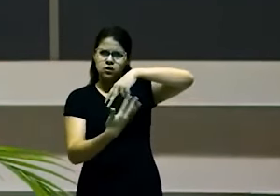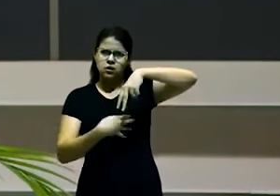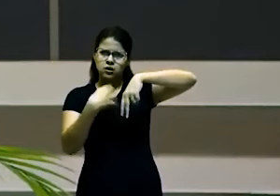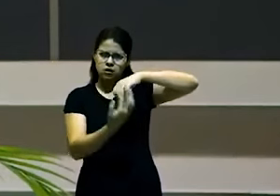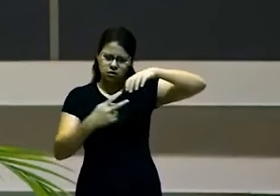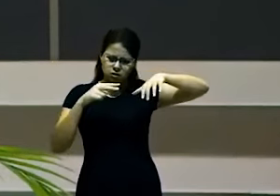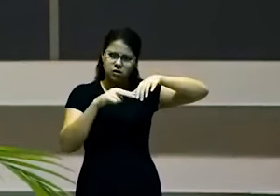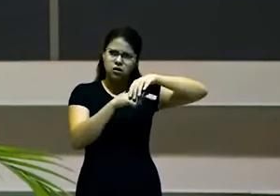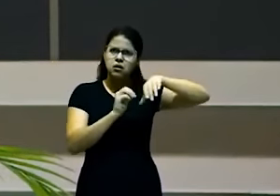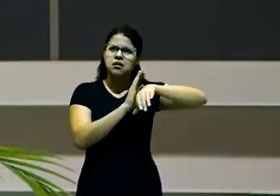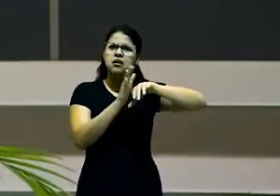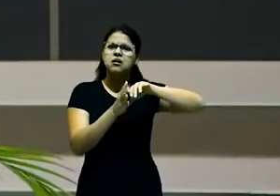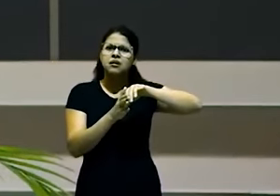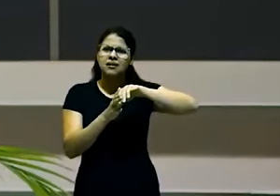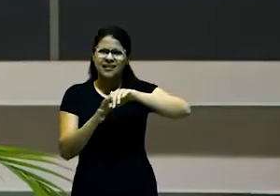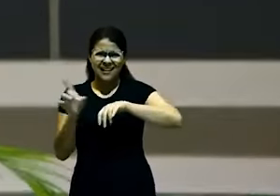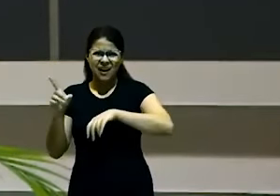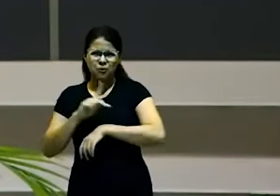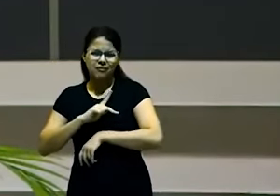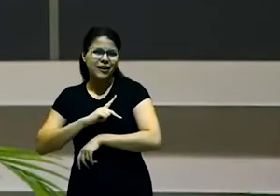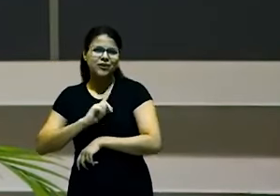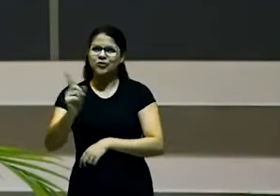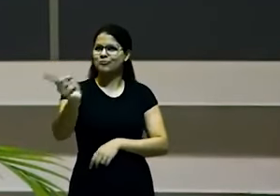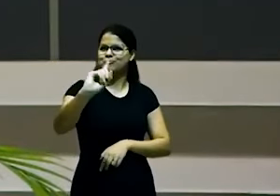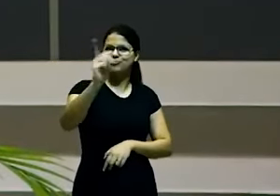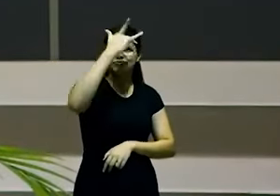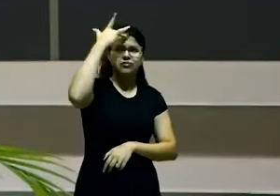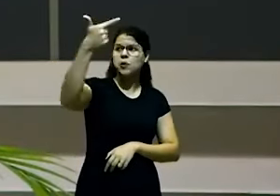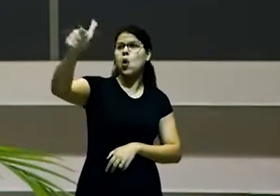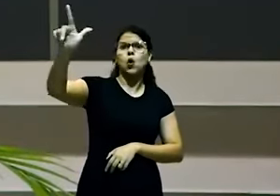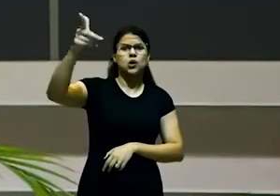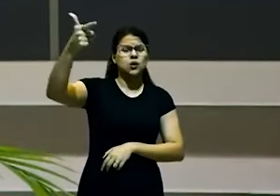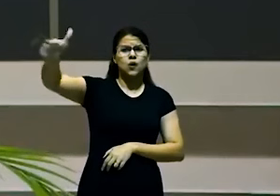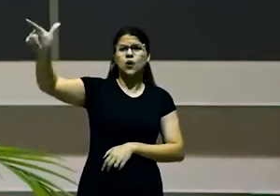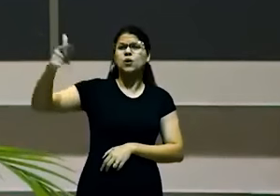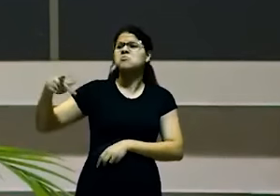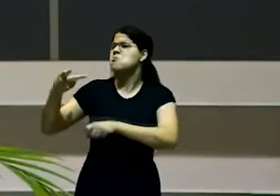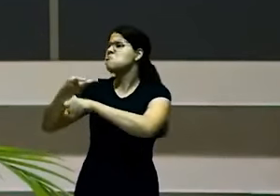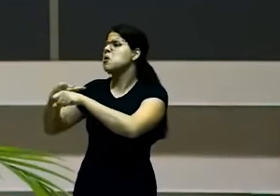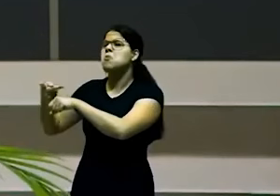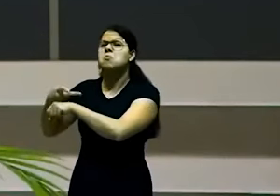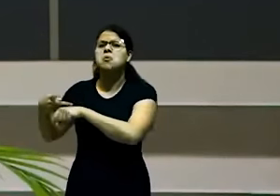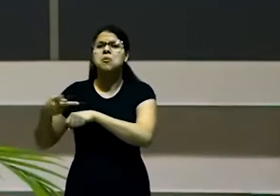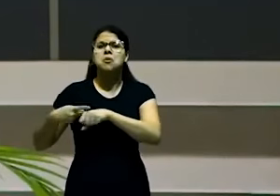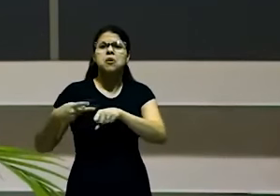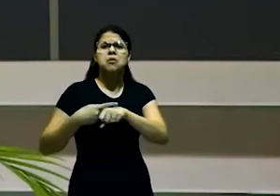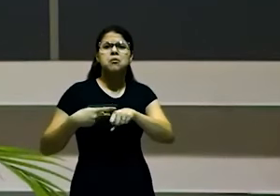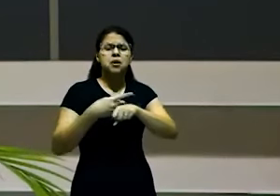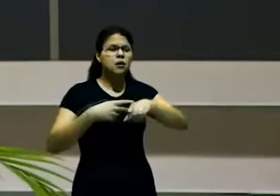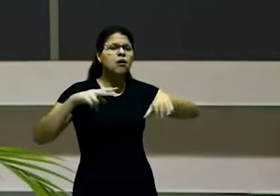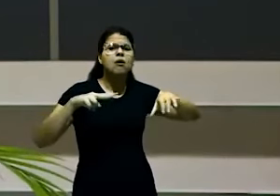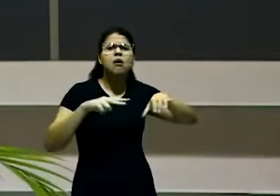novo e não foi o seu amigo Pedro procuraram um túmulo novo para colocar o